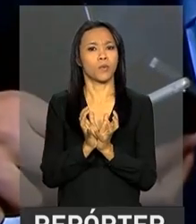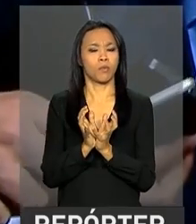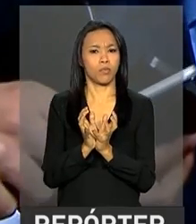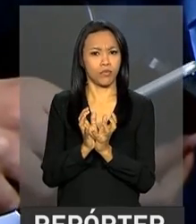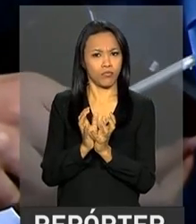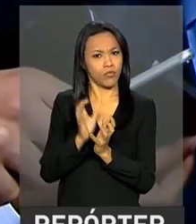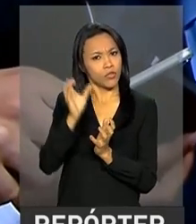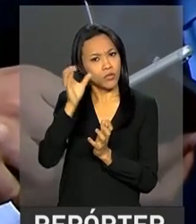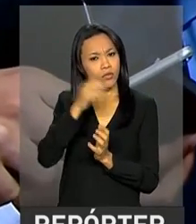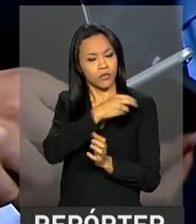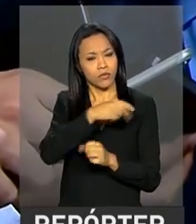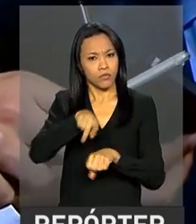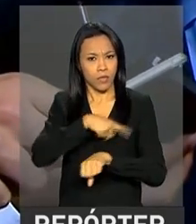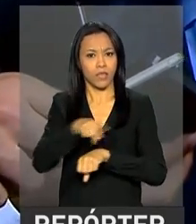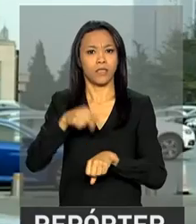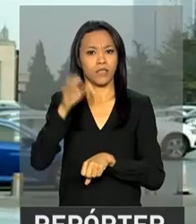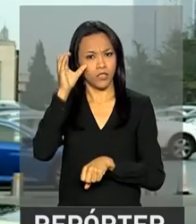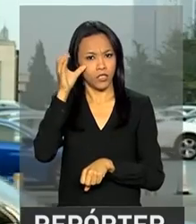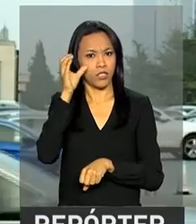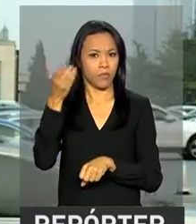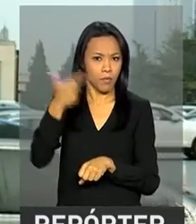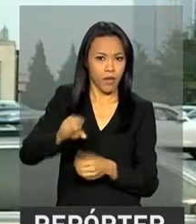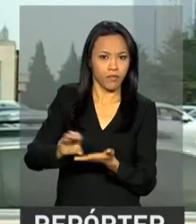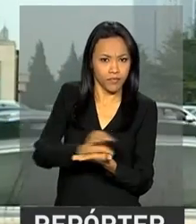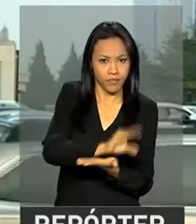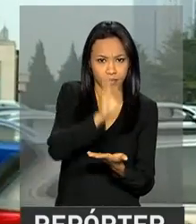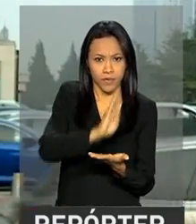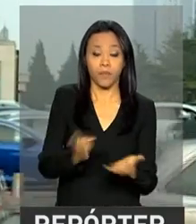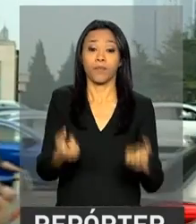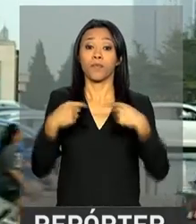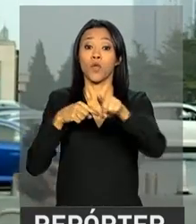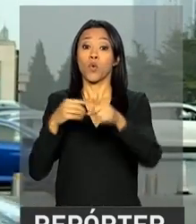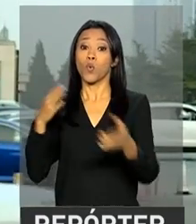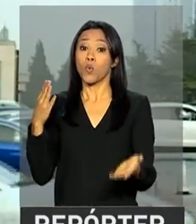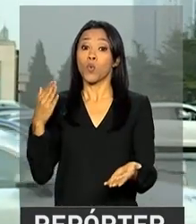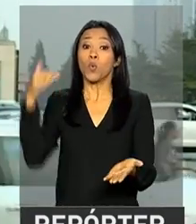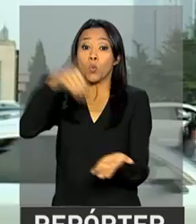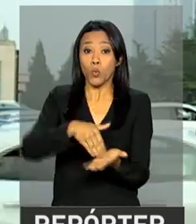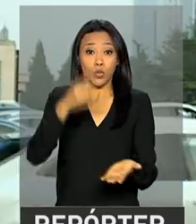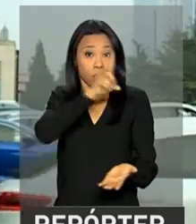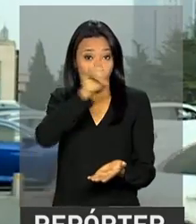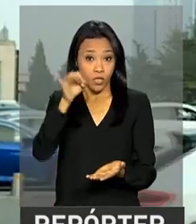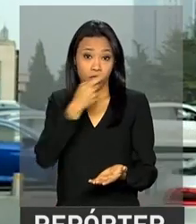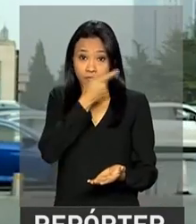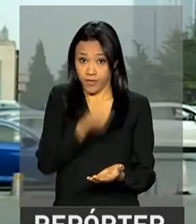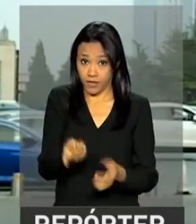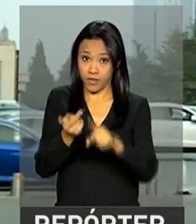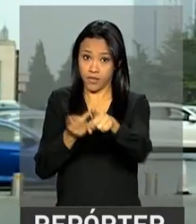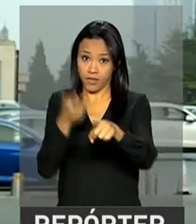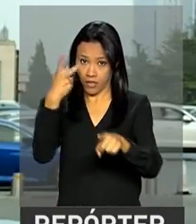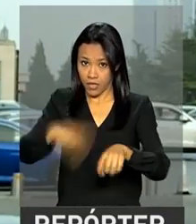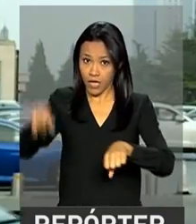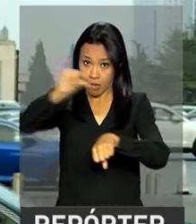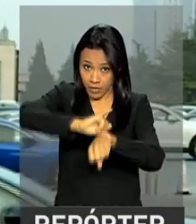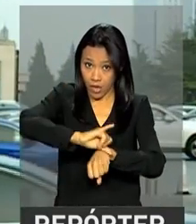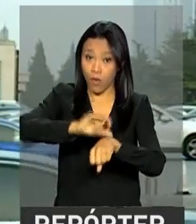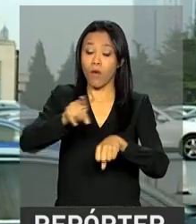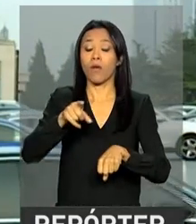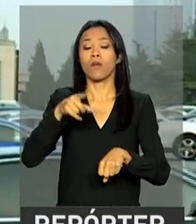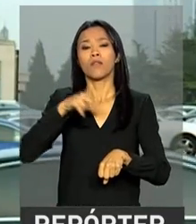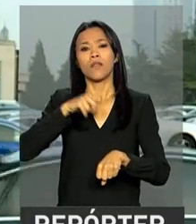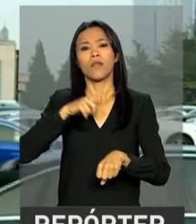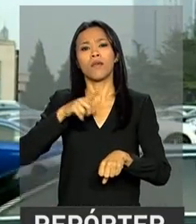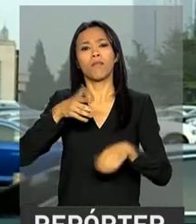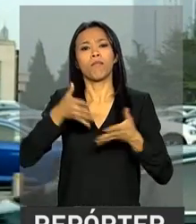Para fazer esses investimentos. Já no último dia da visita à capital chinesa, o presidente Temer participa